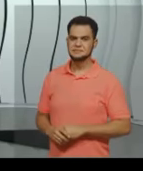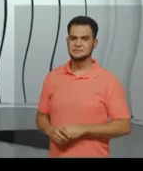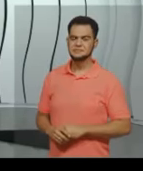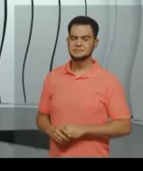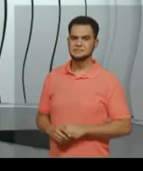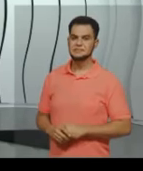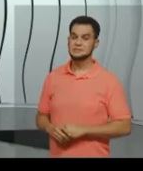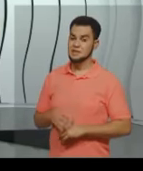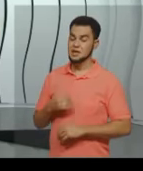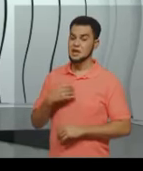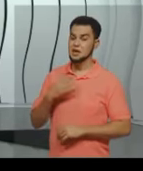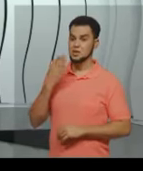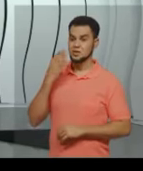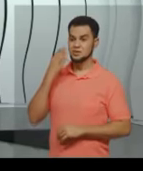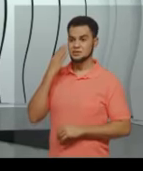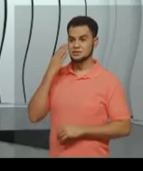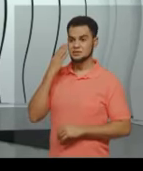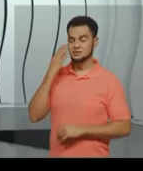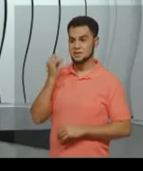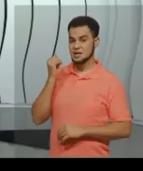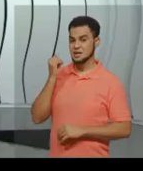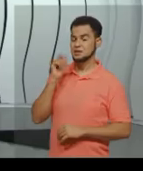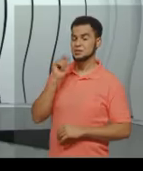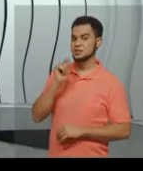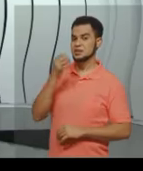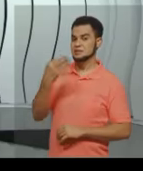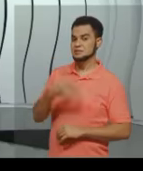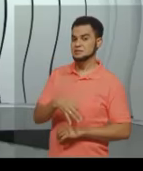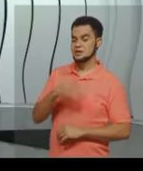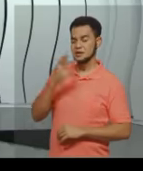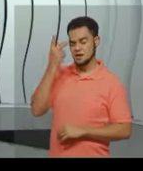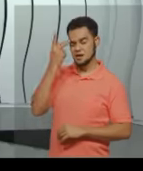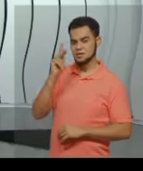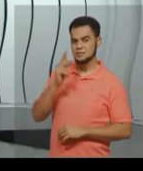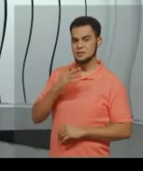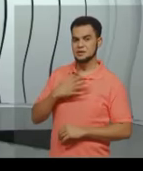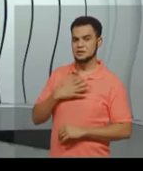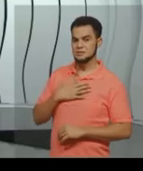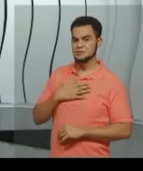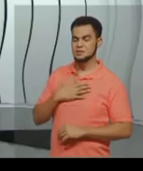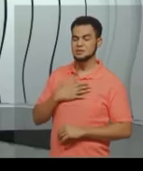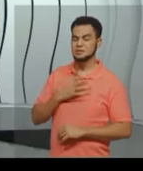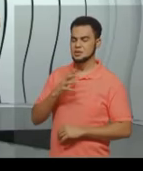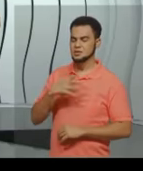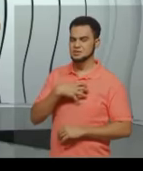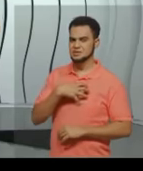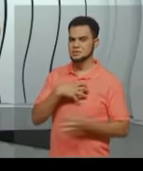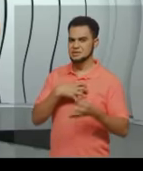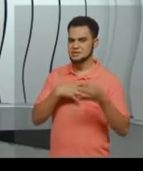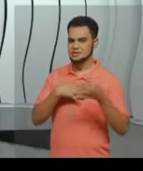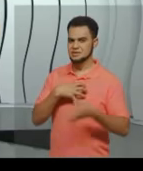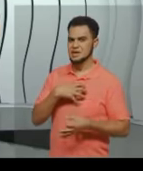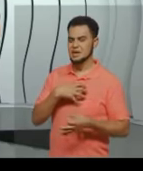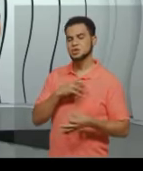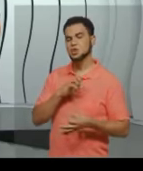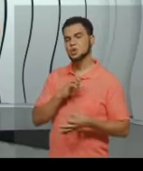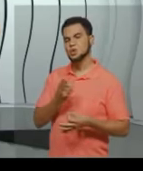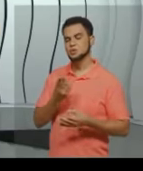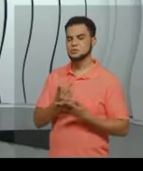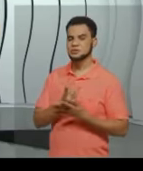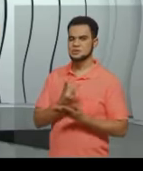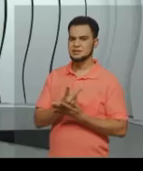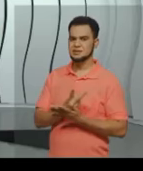wrong. Eu sei que está faltando um isso. I know that this is wrong. Eu sei que está certo, eu sinto que isso está certo ou que está errado.